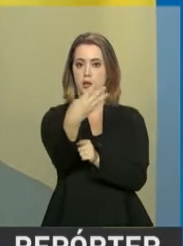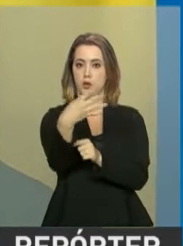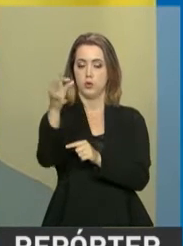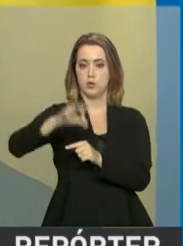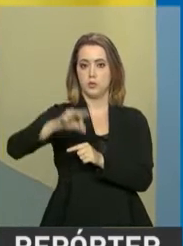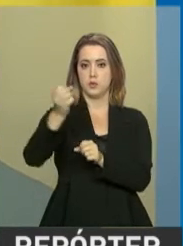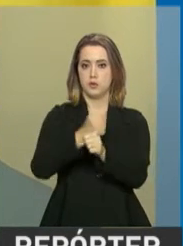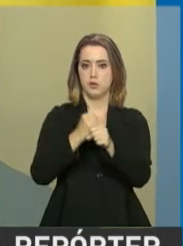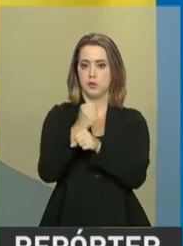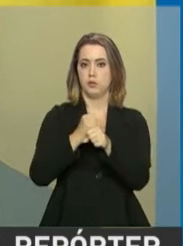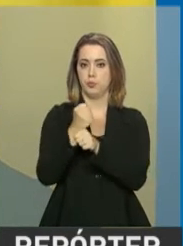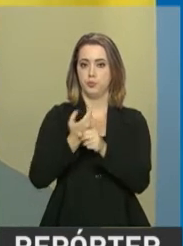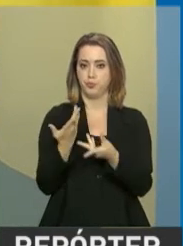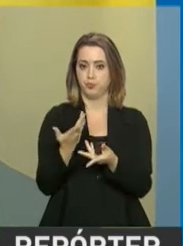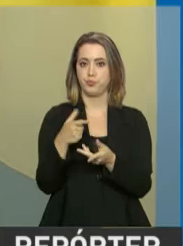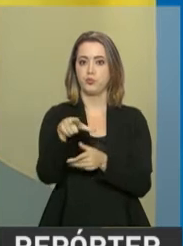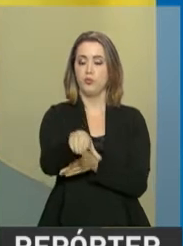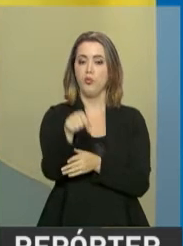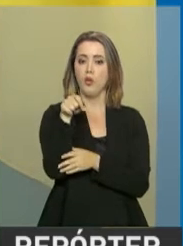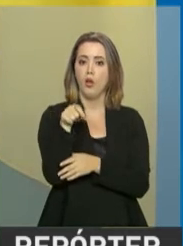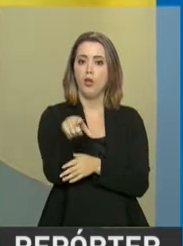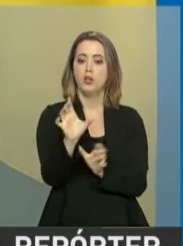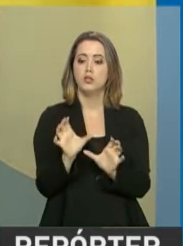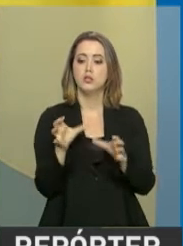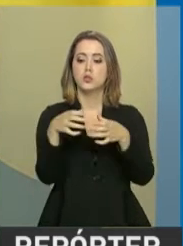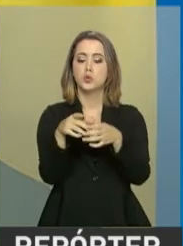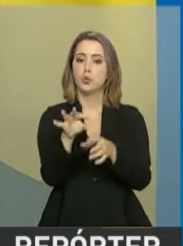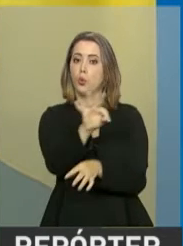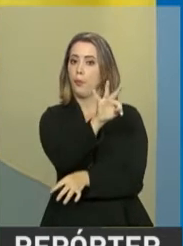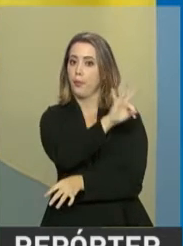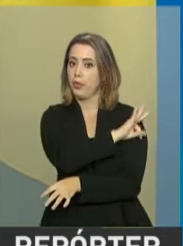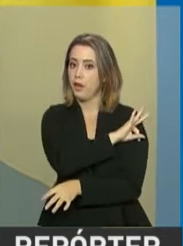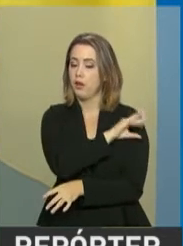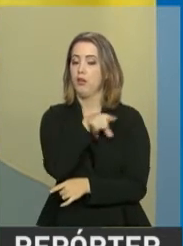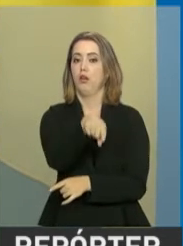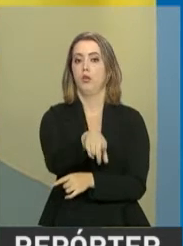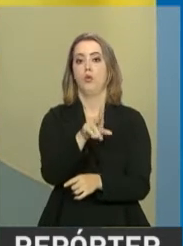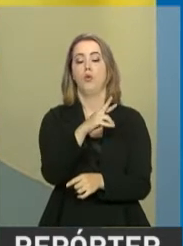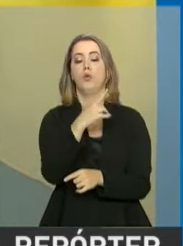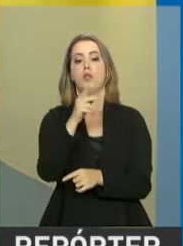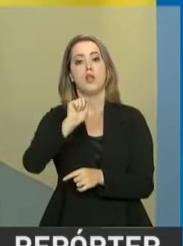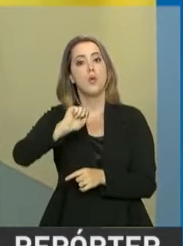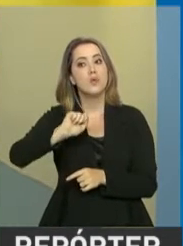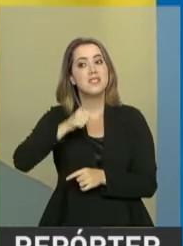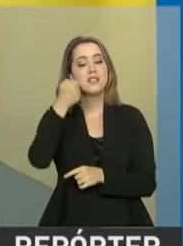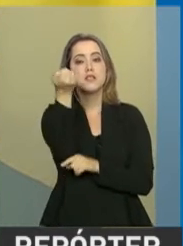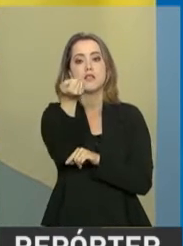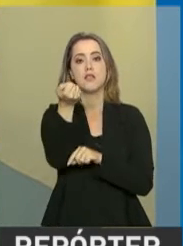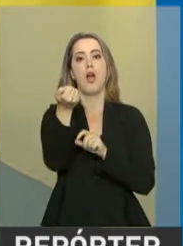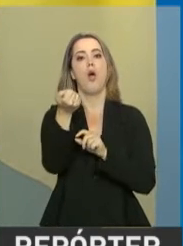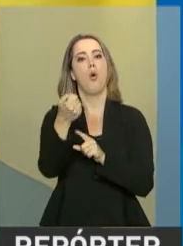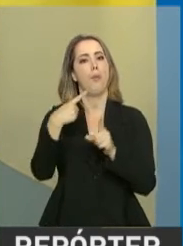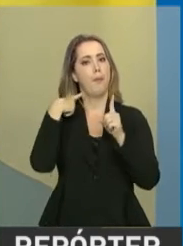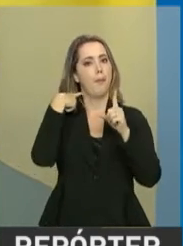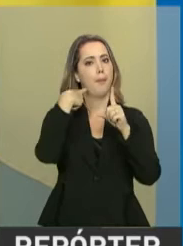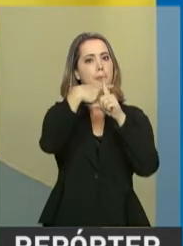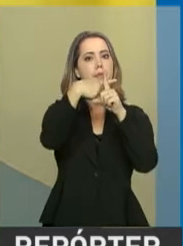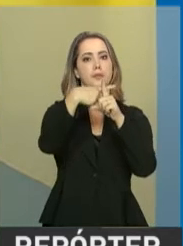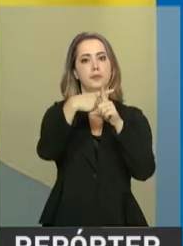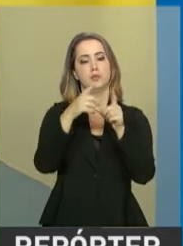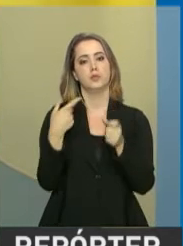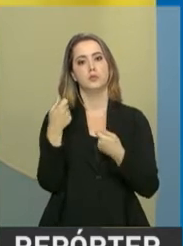a decisão do comitê de política monetária de natureza técnica é um sinal positivo para a economia brasileira